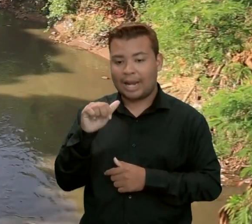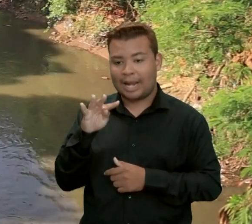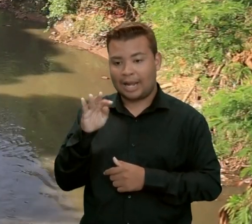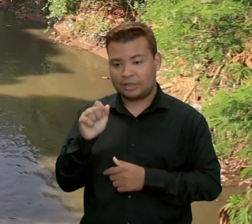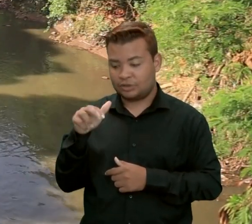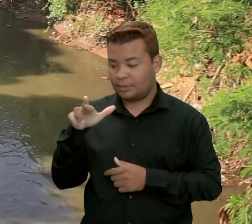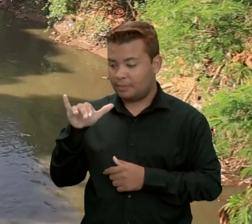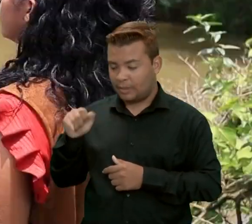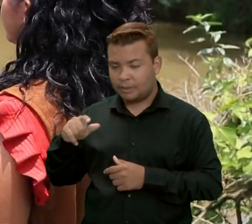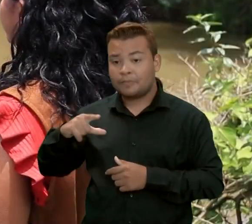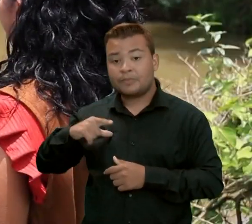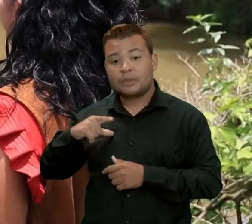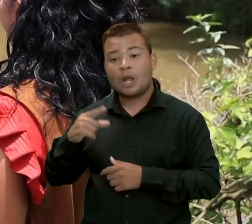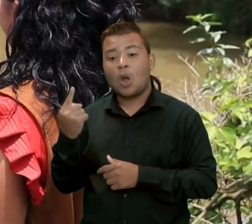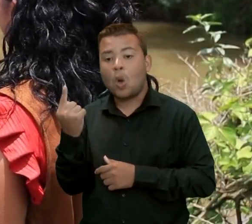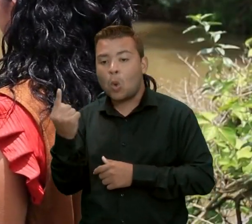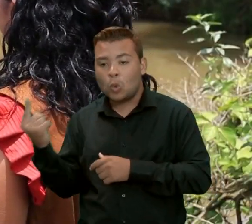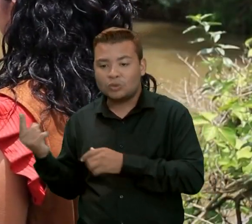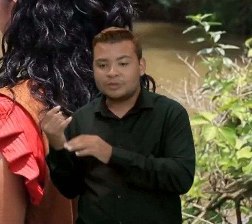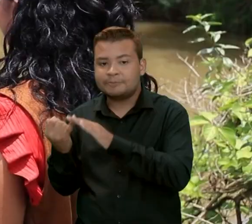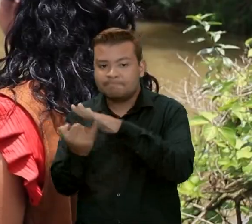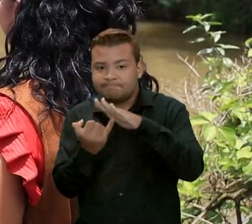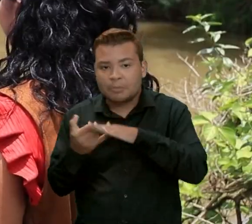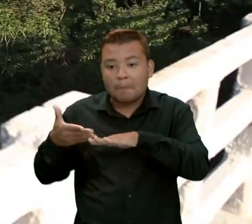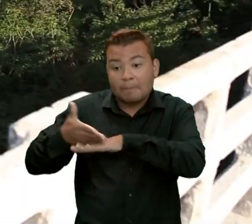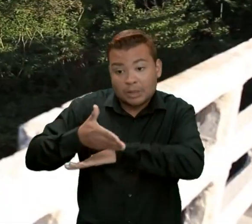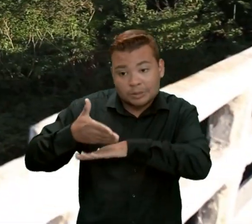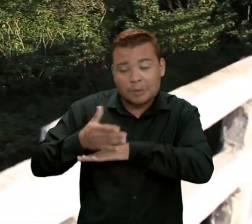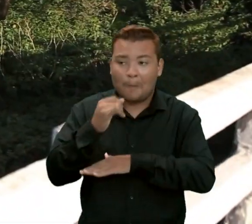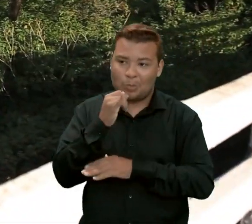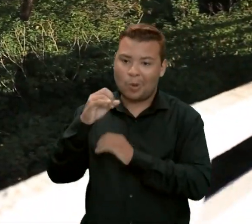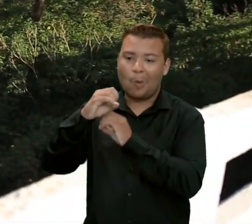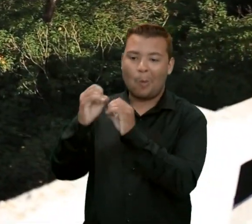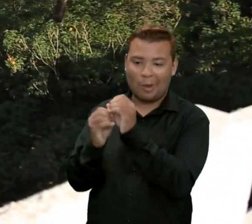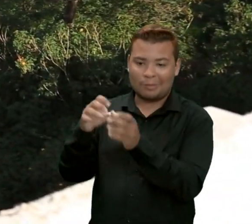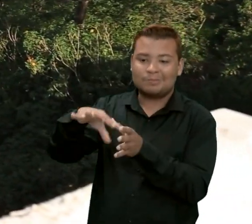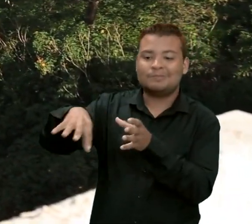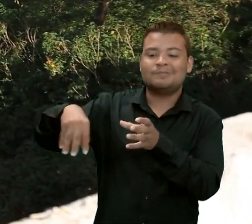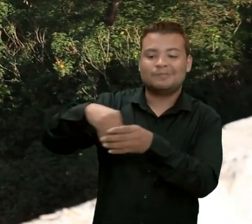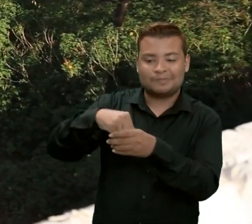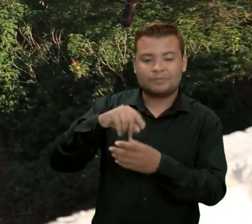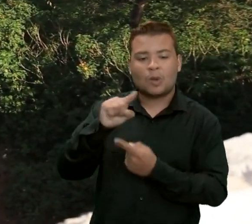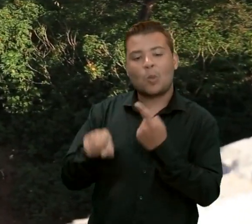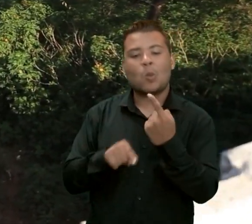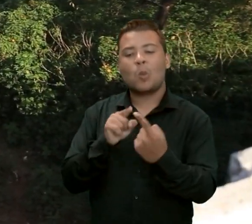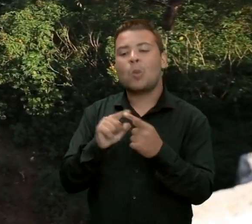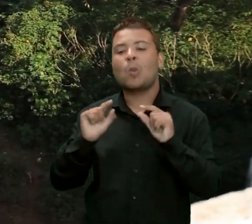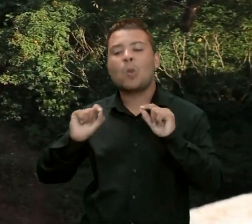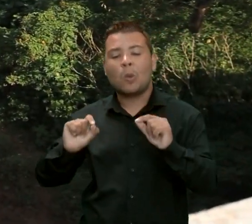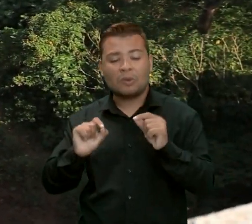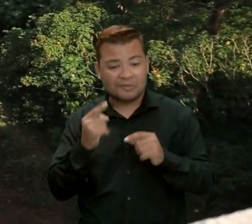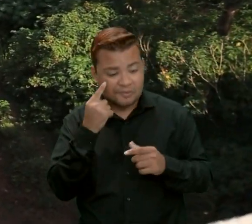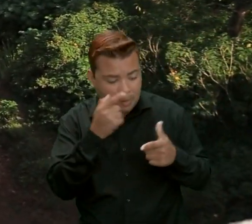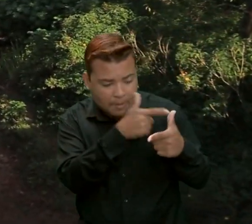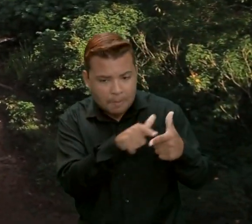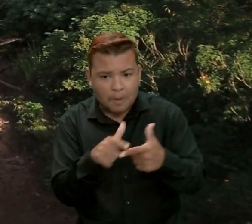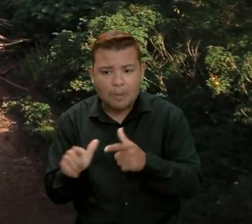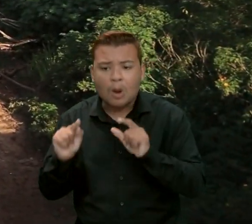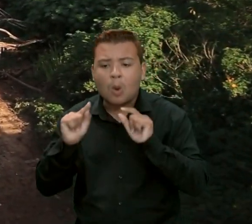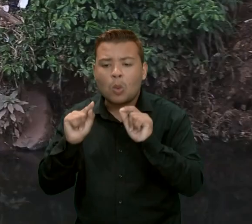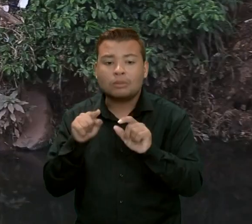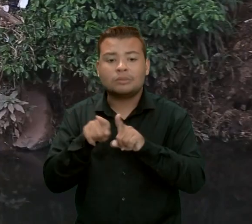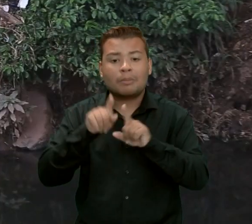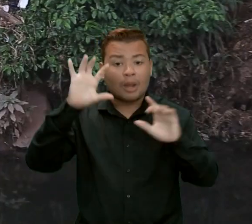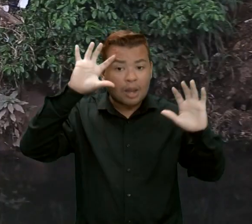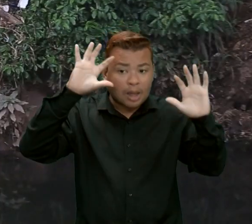11 instituições, entre elas a UFG. O objetivo é identificar os problemas e encontrar possíveis